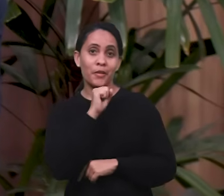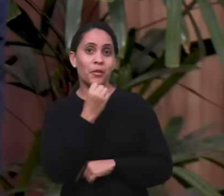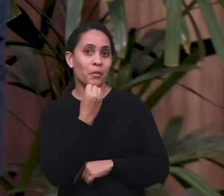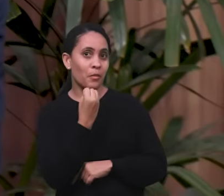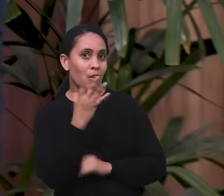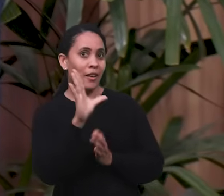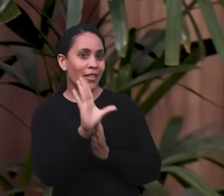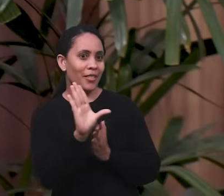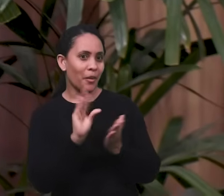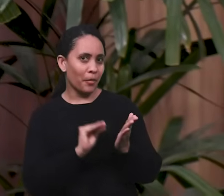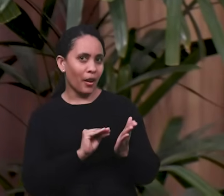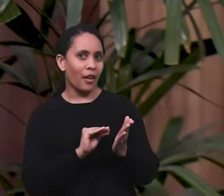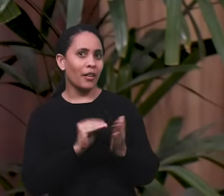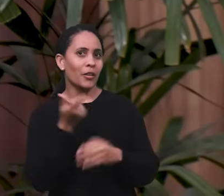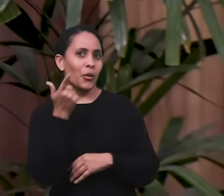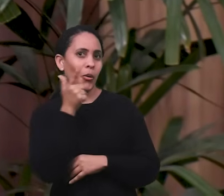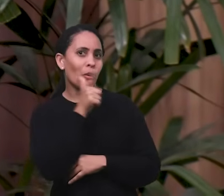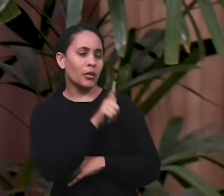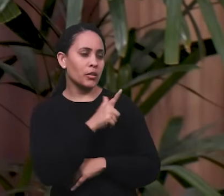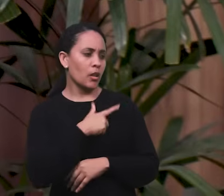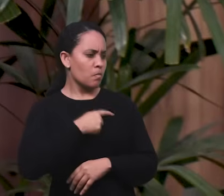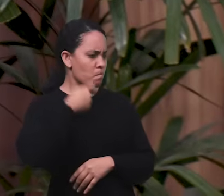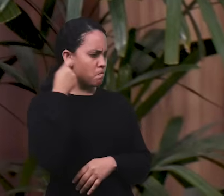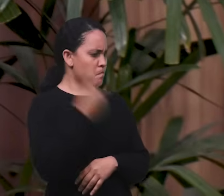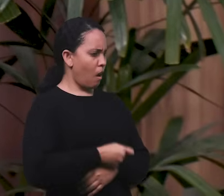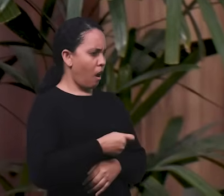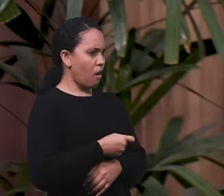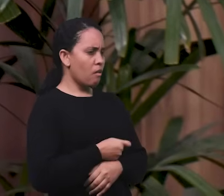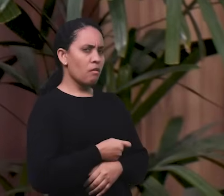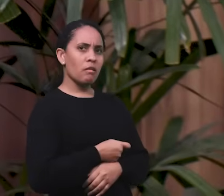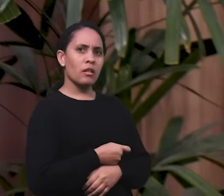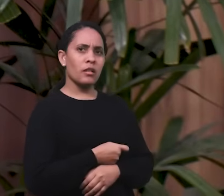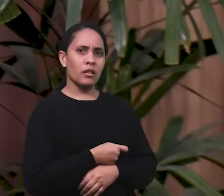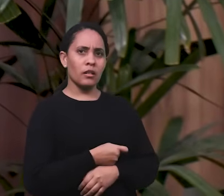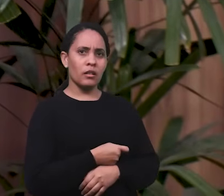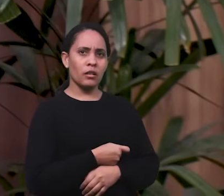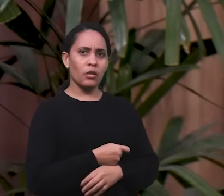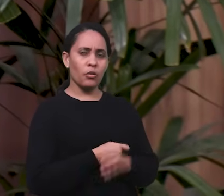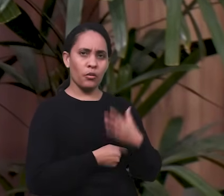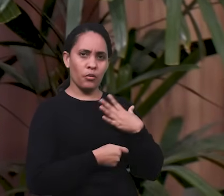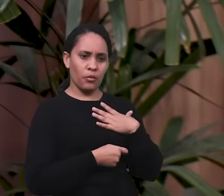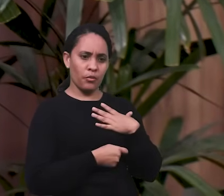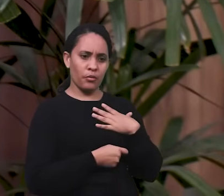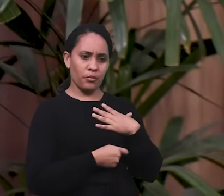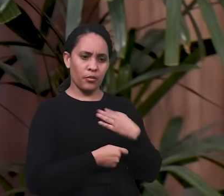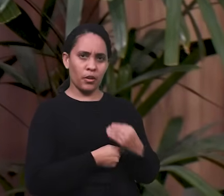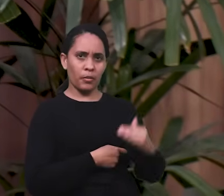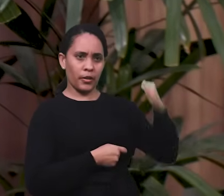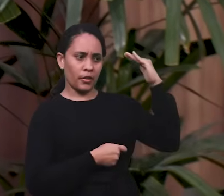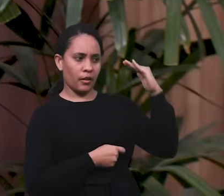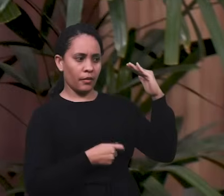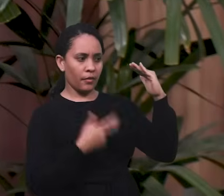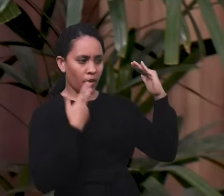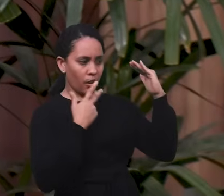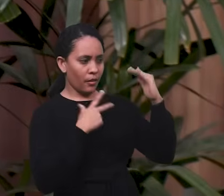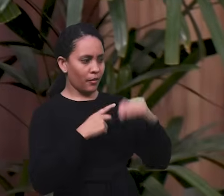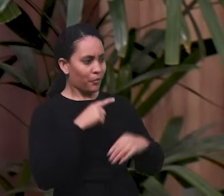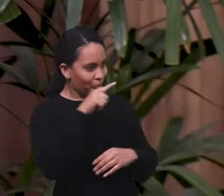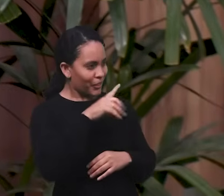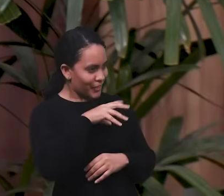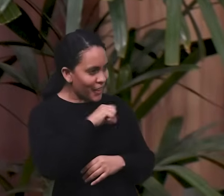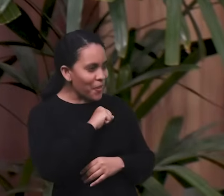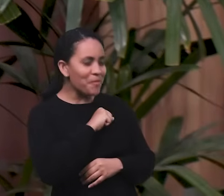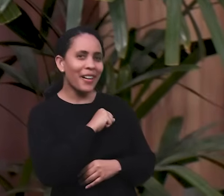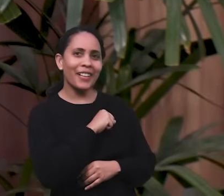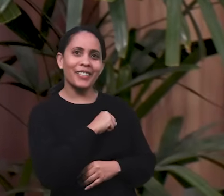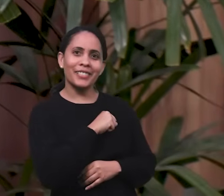foi exemplar, porque ele conseguiu, ele no lugar de repreender o menino, o mais velho, ele vai tentar mostrar assim, não,